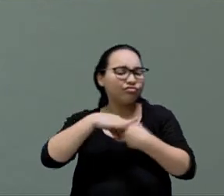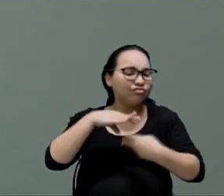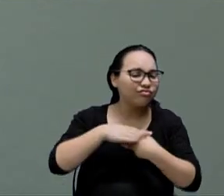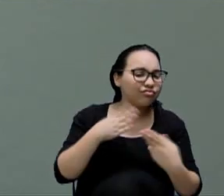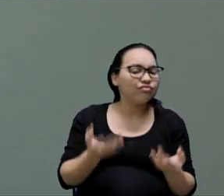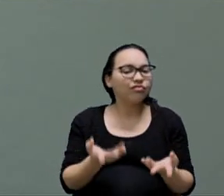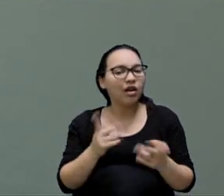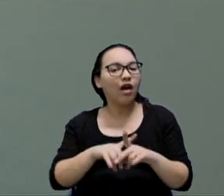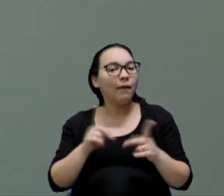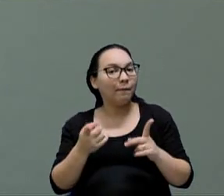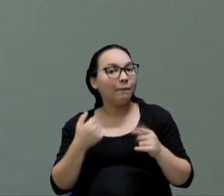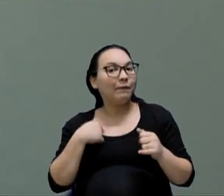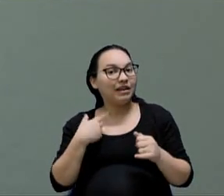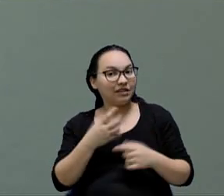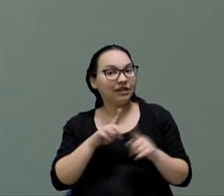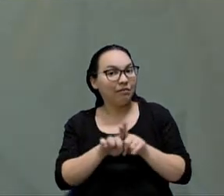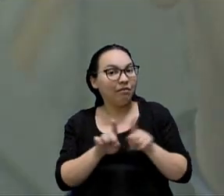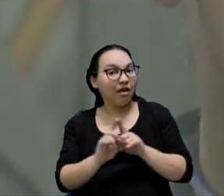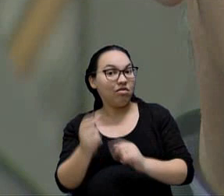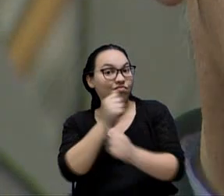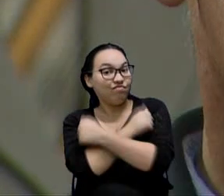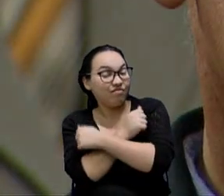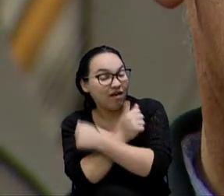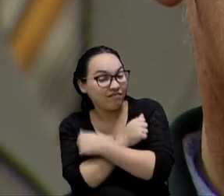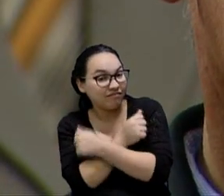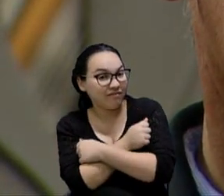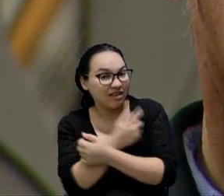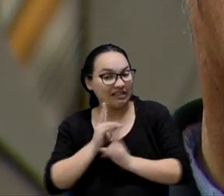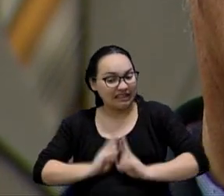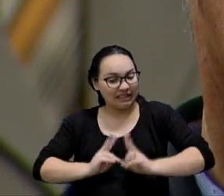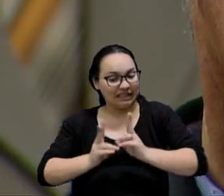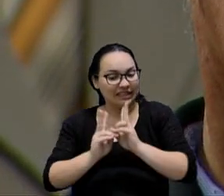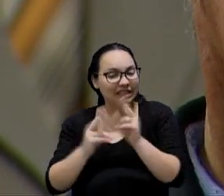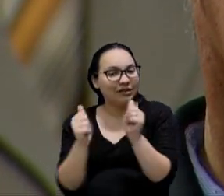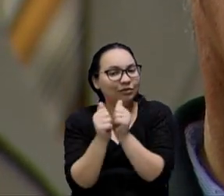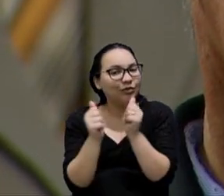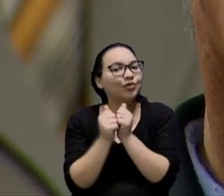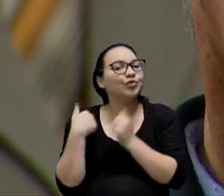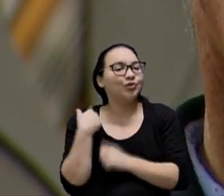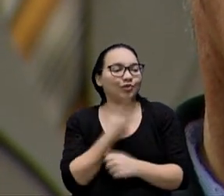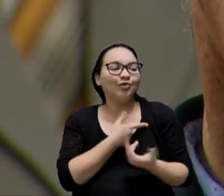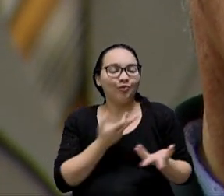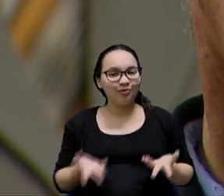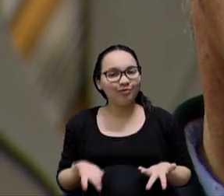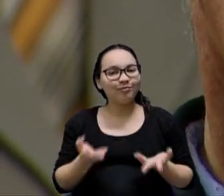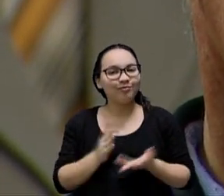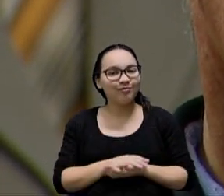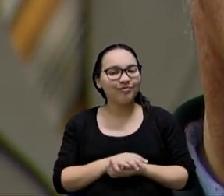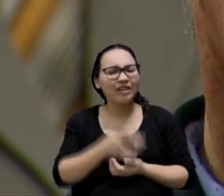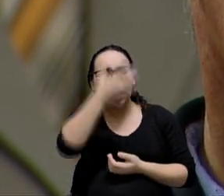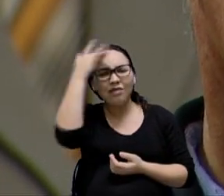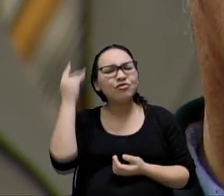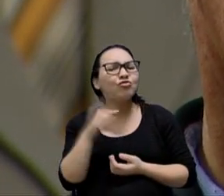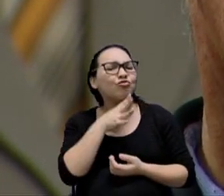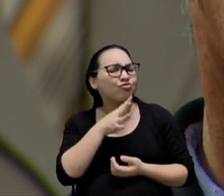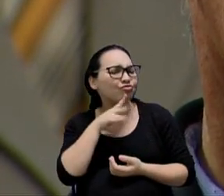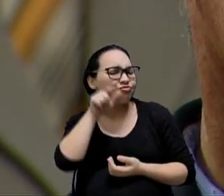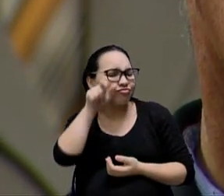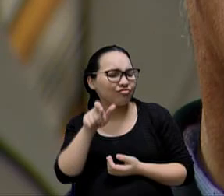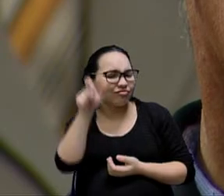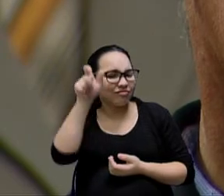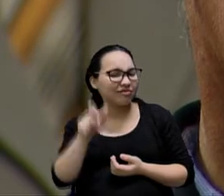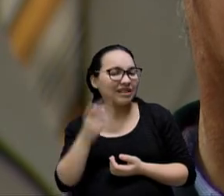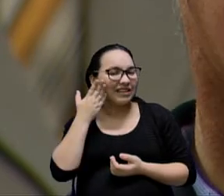maioria delas, ele veio na forma de um abraço da garantia que você sempre estaria aqui pela gente. Quem te conhece sabe que